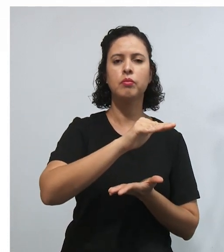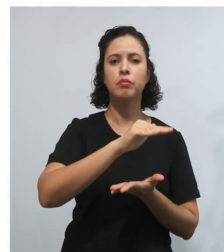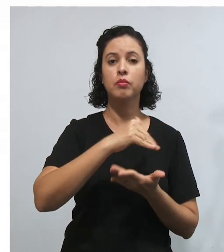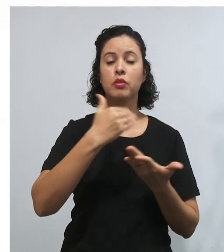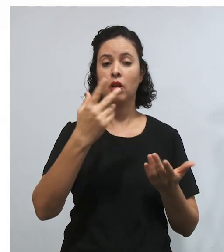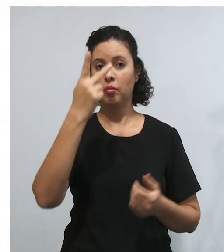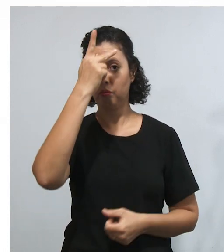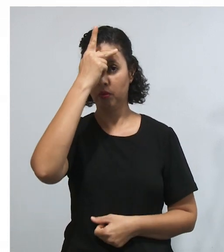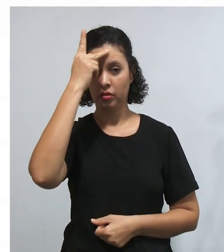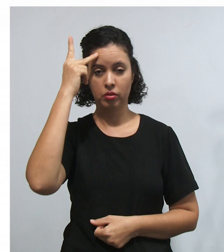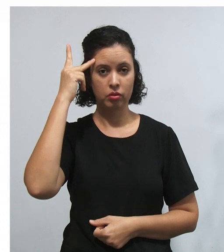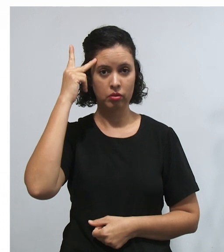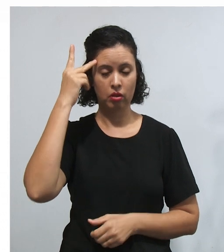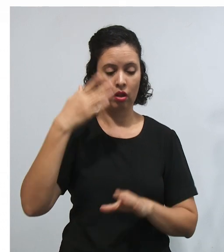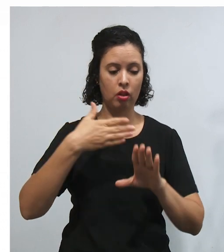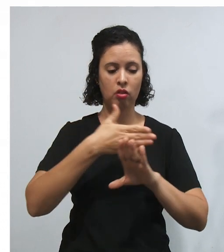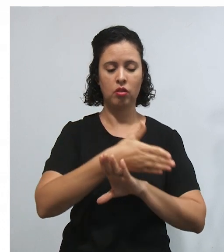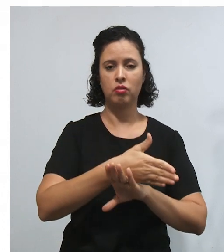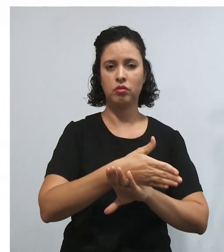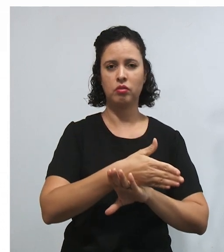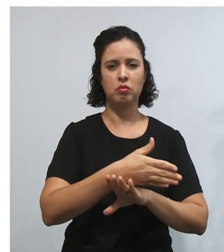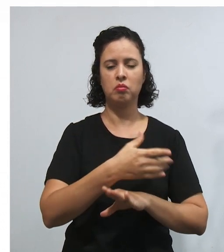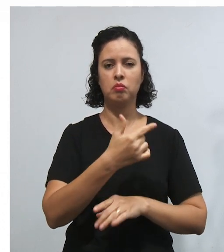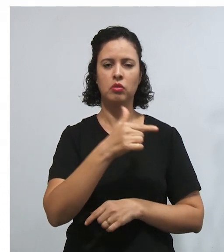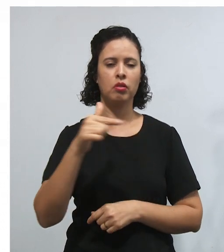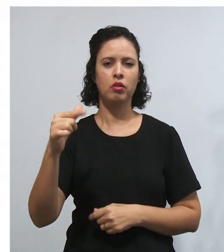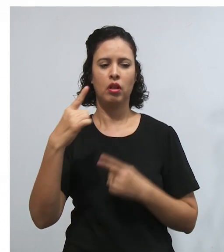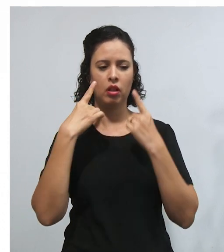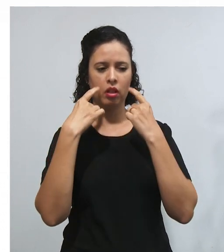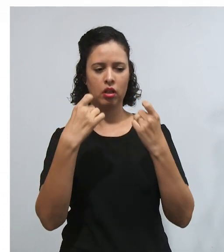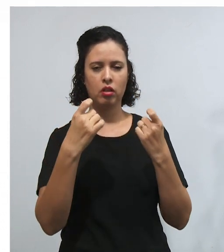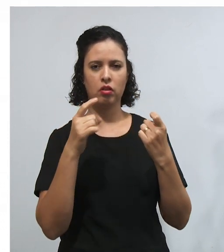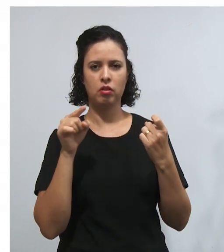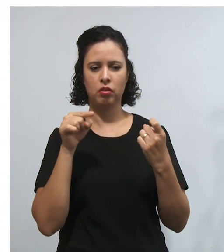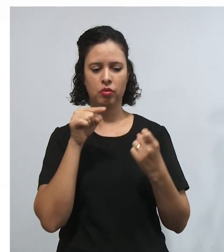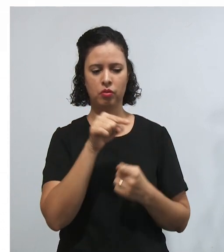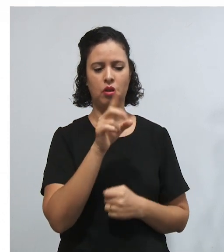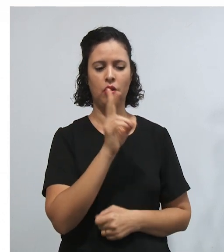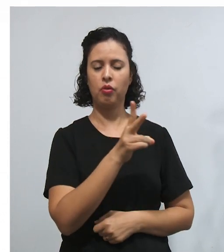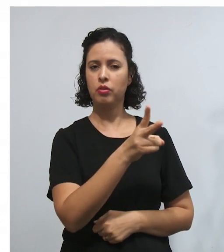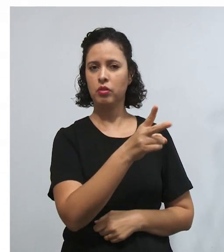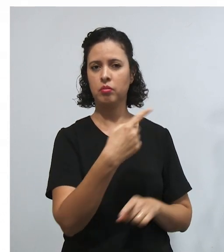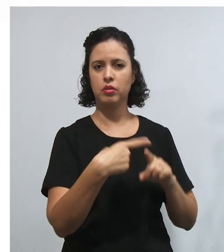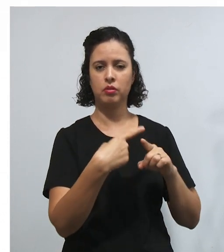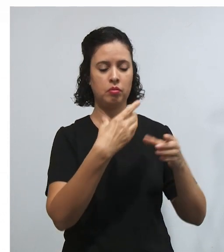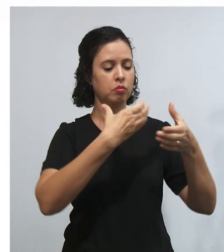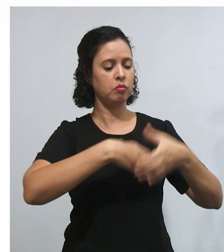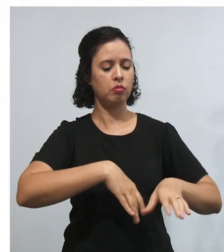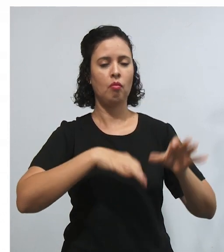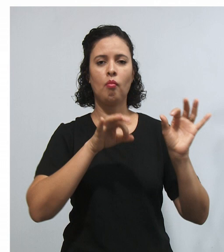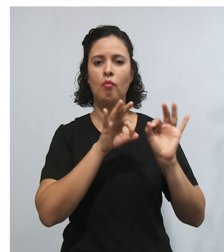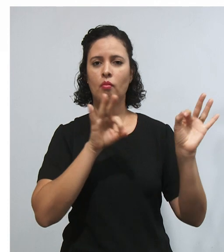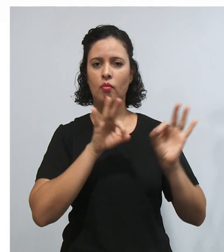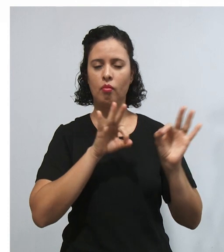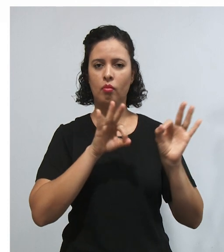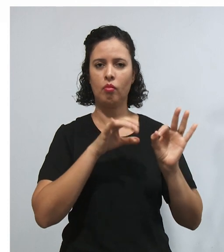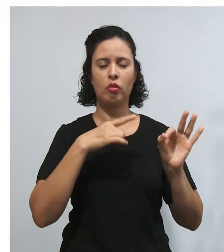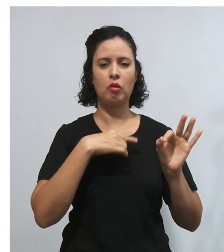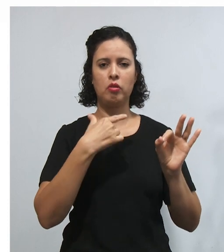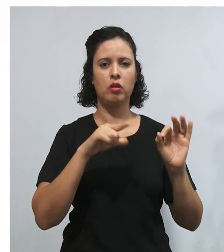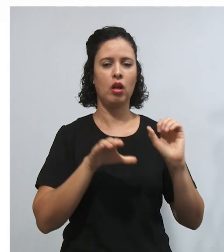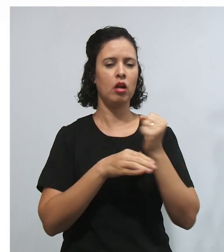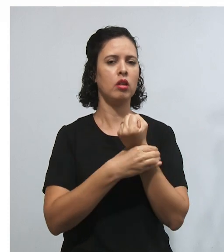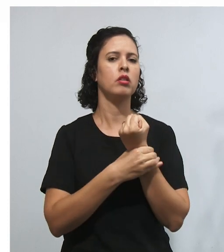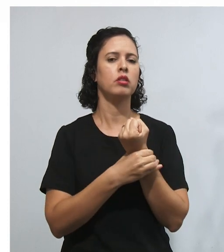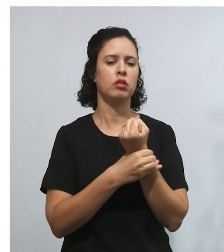pessoa que entrou lá não tem mais interesse que você fique lá. Por quê? Porque você não é concursado, então você ainda não tem a estabilidade.